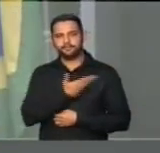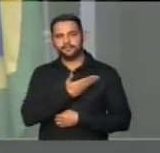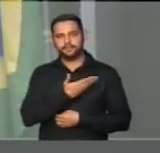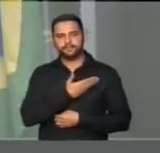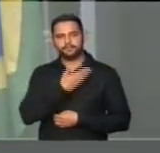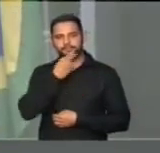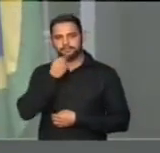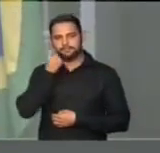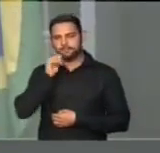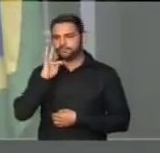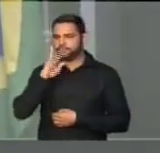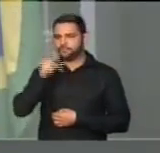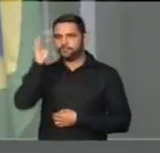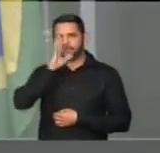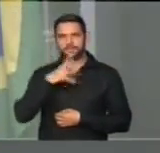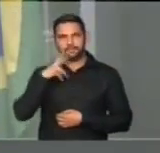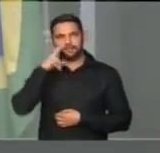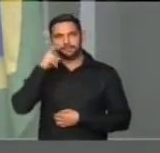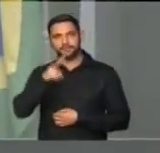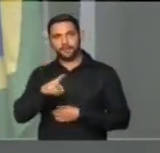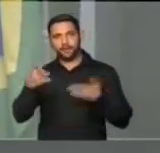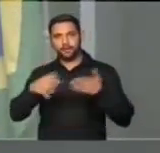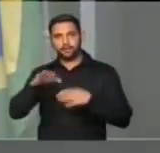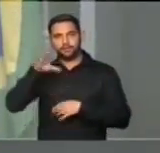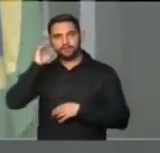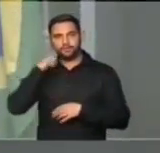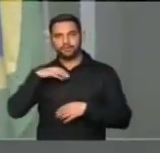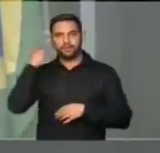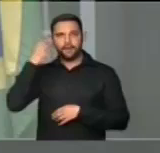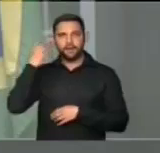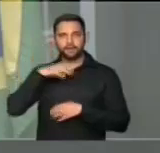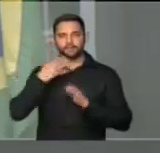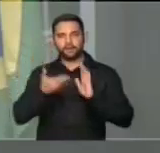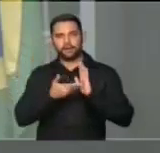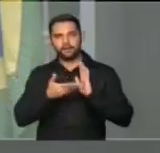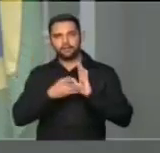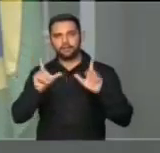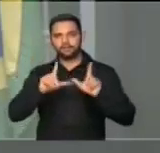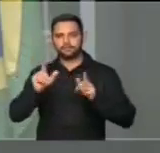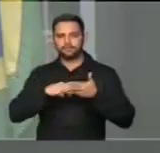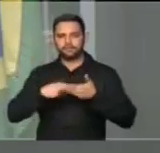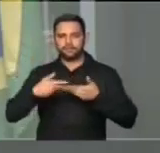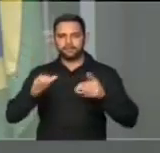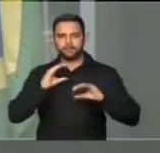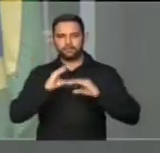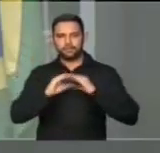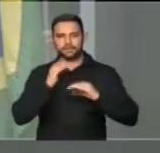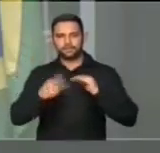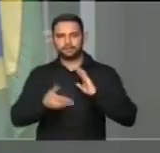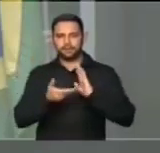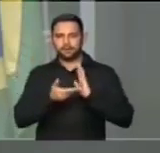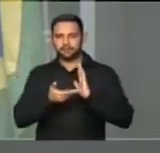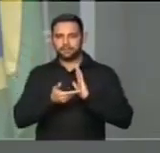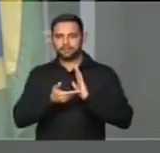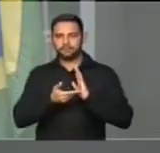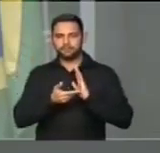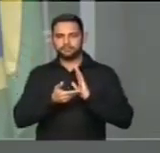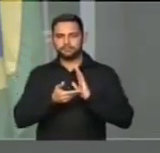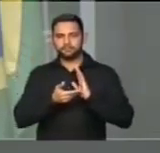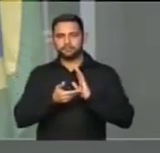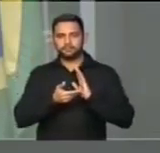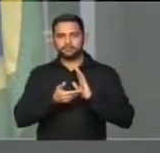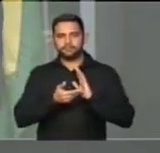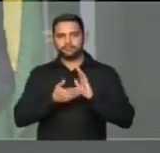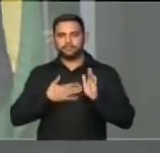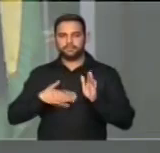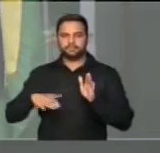e amigas de todo o Brasil que nos assistem e nos ouvem nesse momento através de diversos veículos de comunicação da Câmara dos Deputados, eu